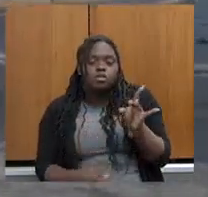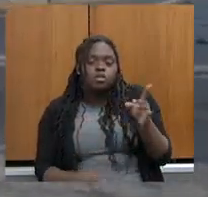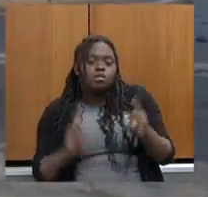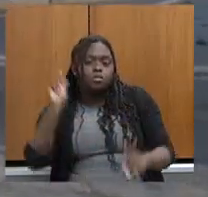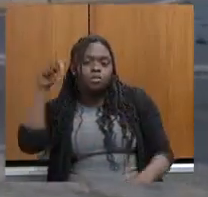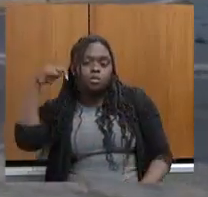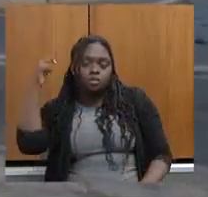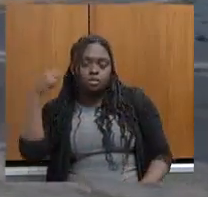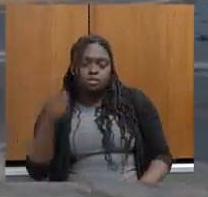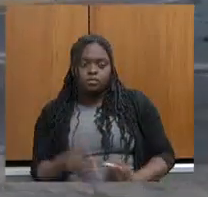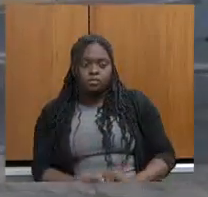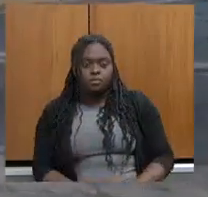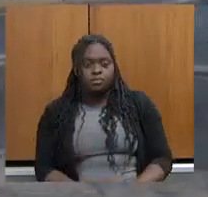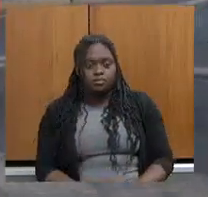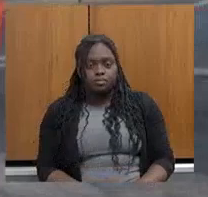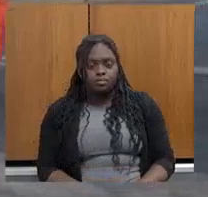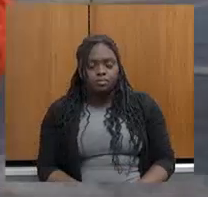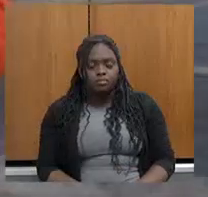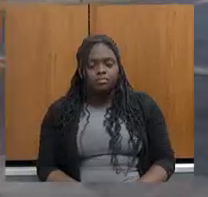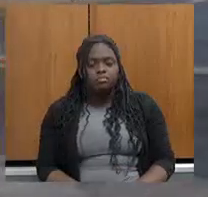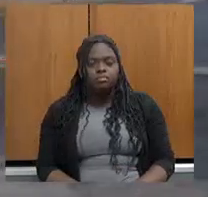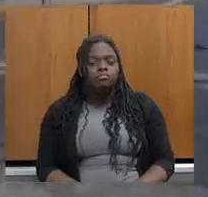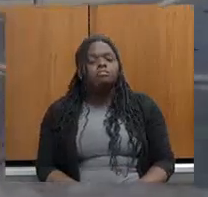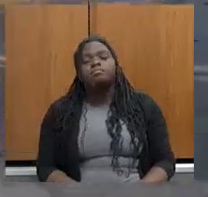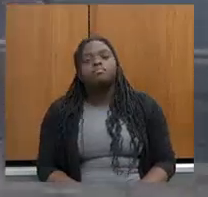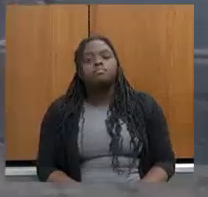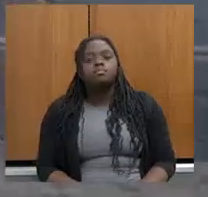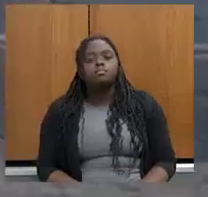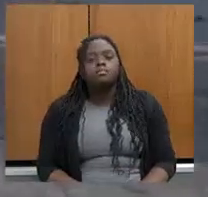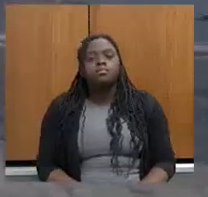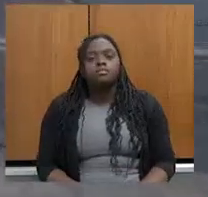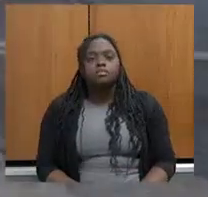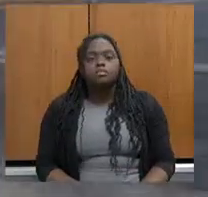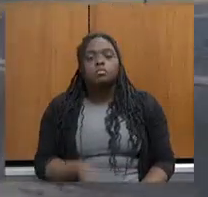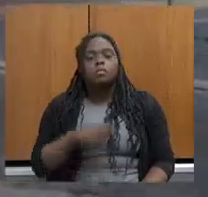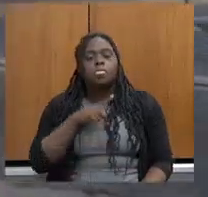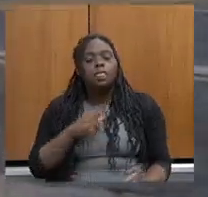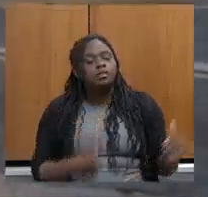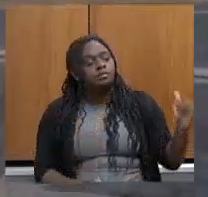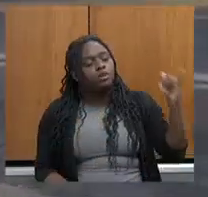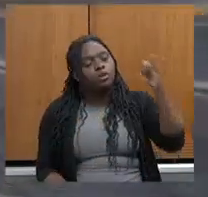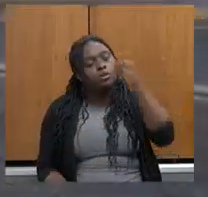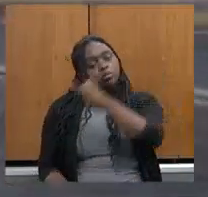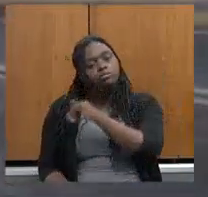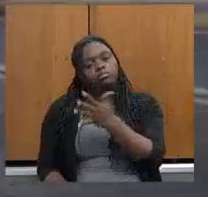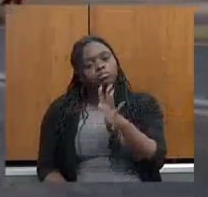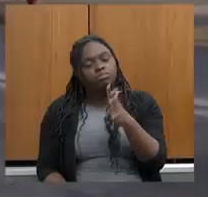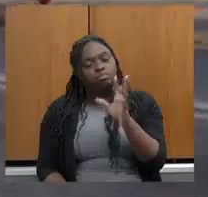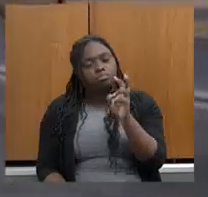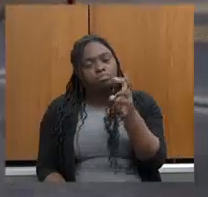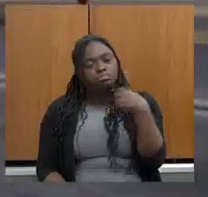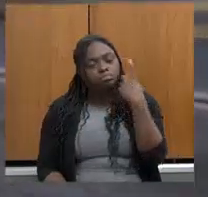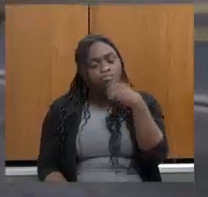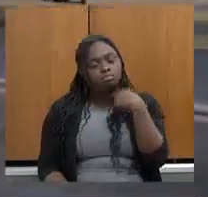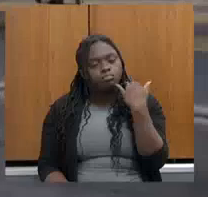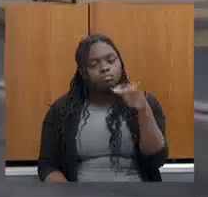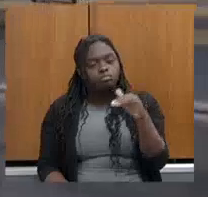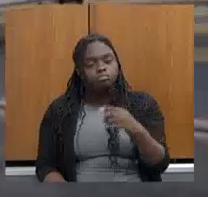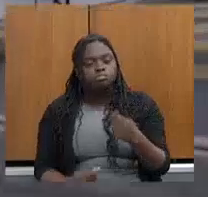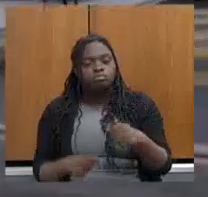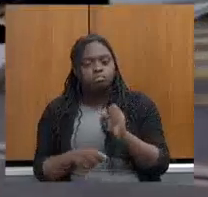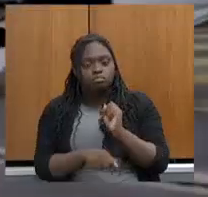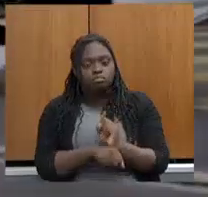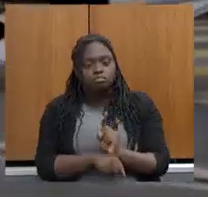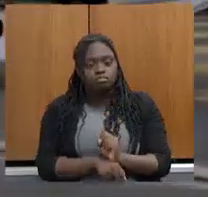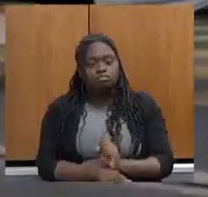Alegre traço de um voo de aproximadamente 5 horas e meia temos que fazer uma parada para abastecimento